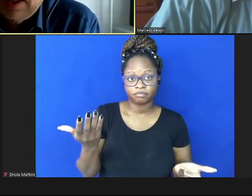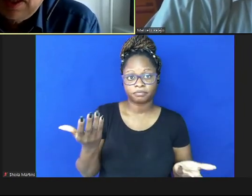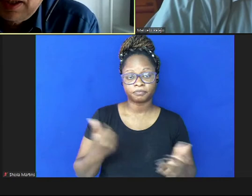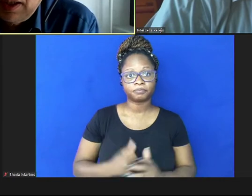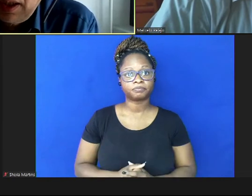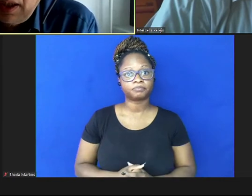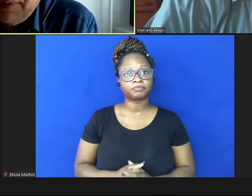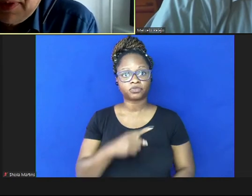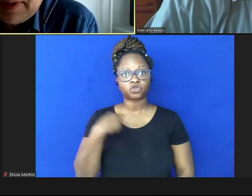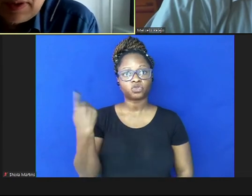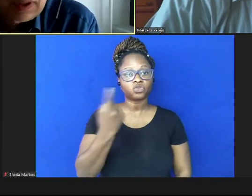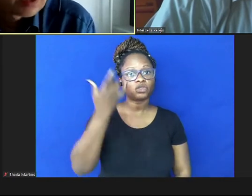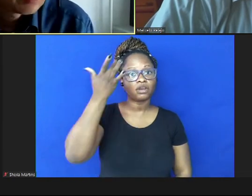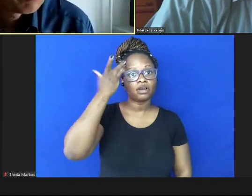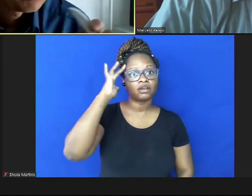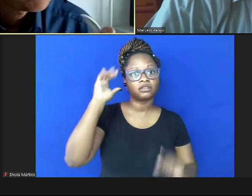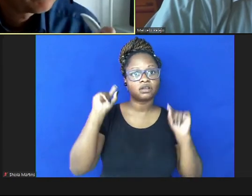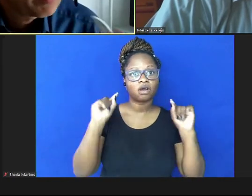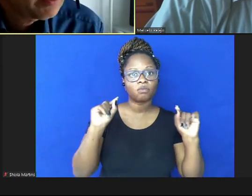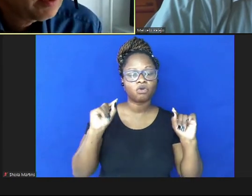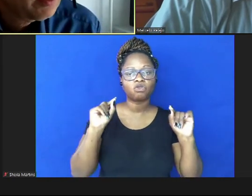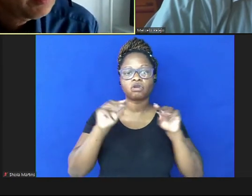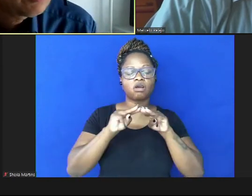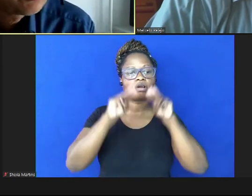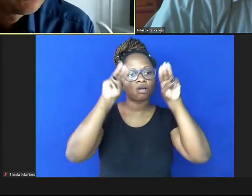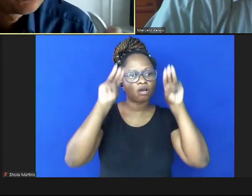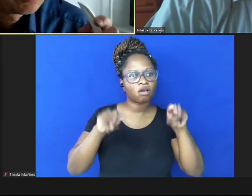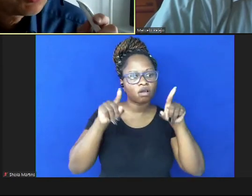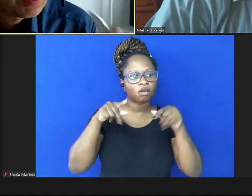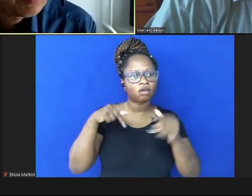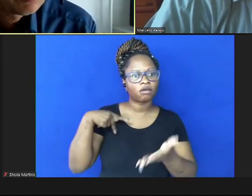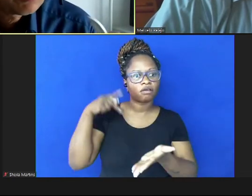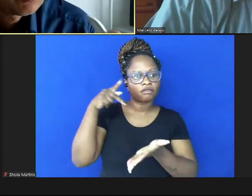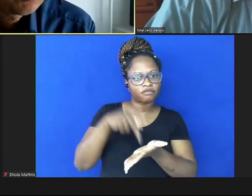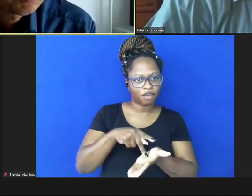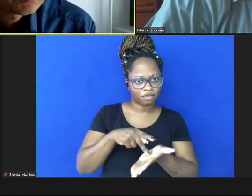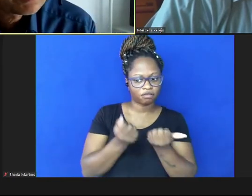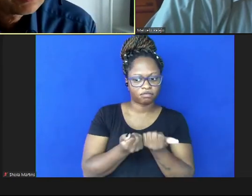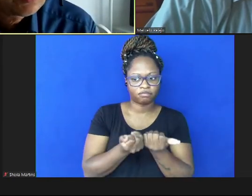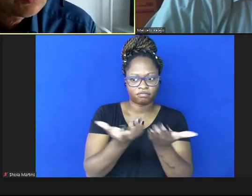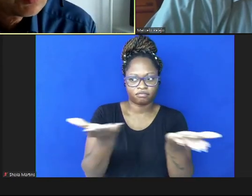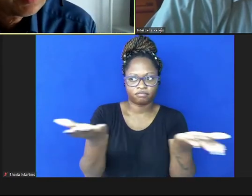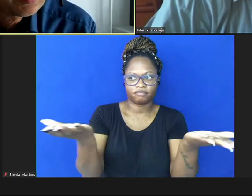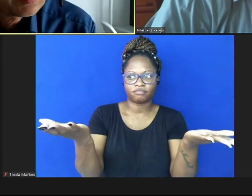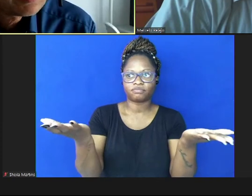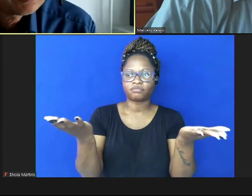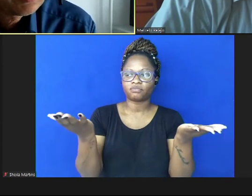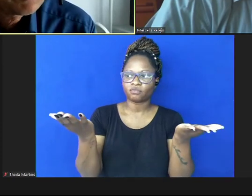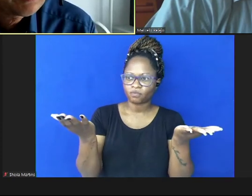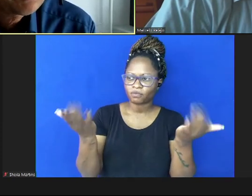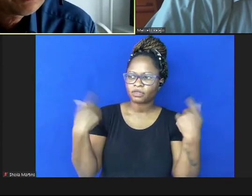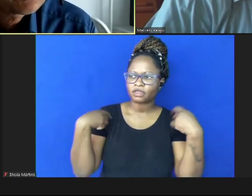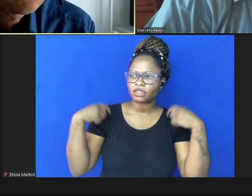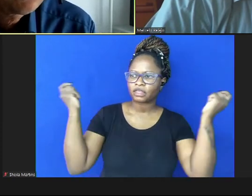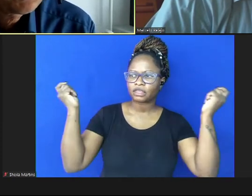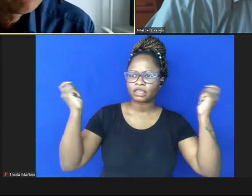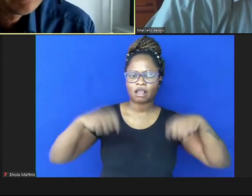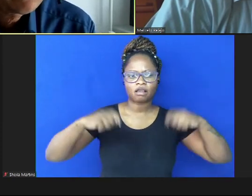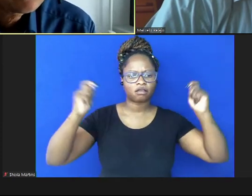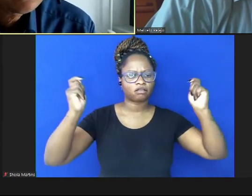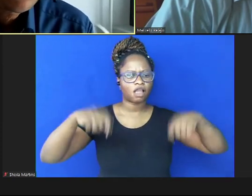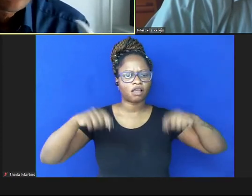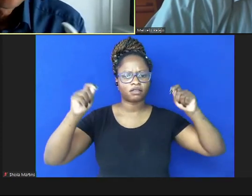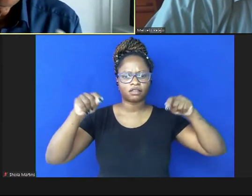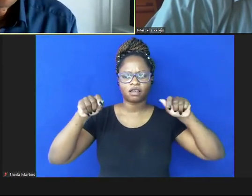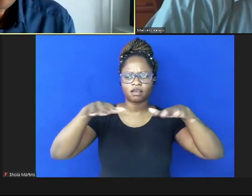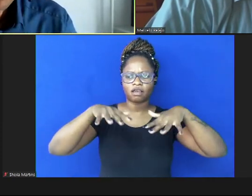Achamos que o museu realmente oferece a possibilidade para que o público